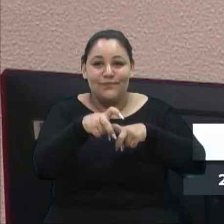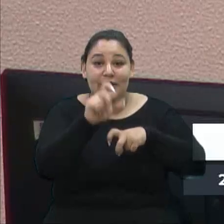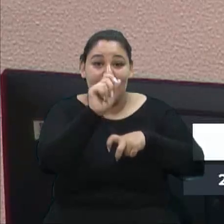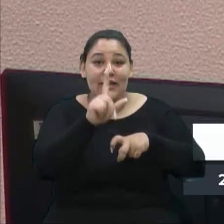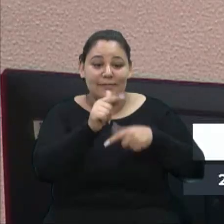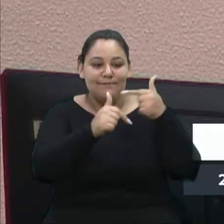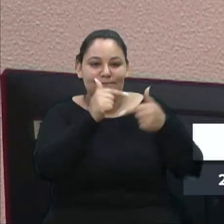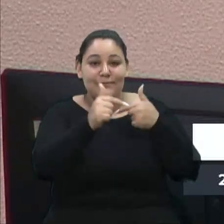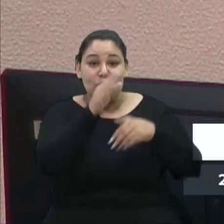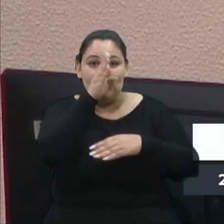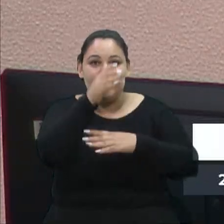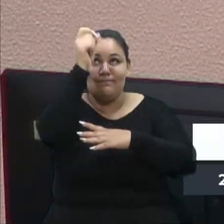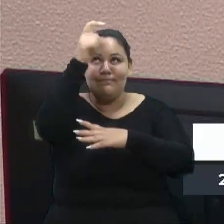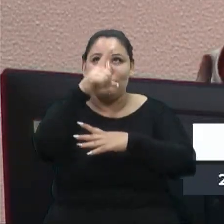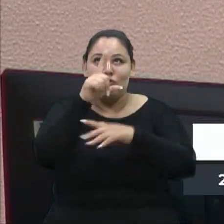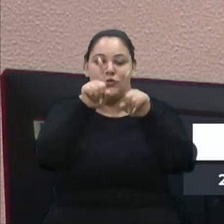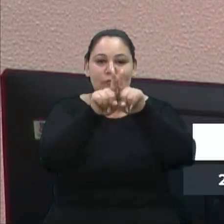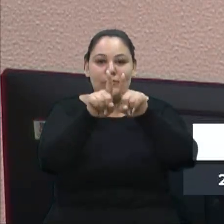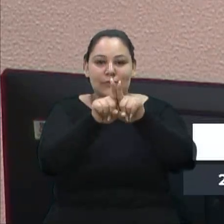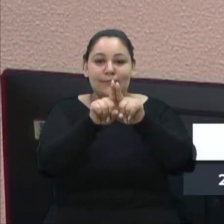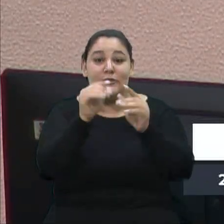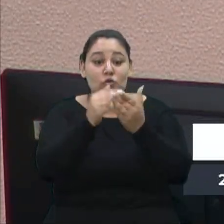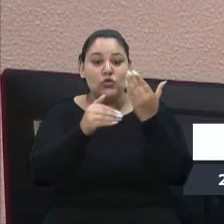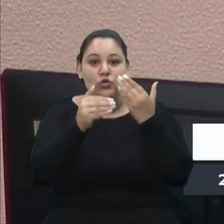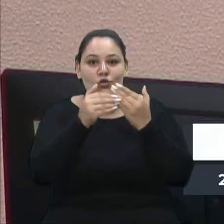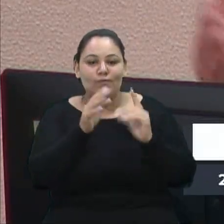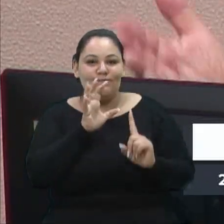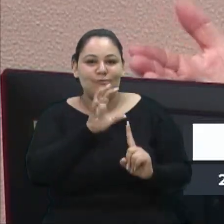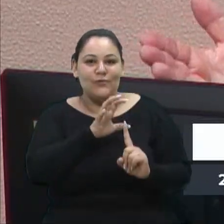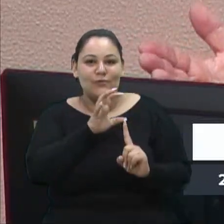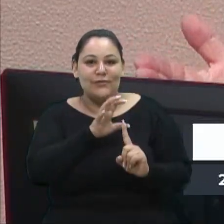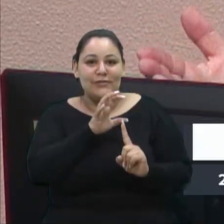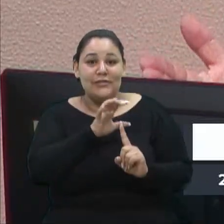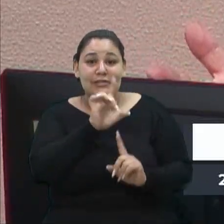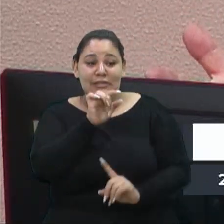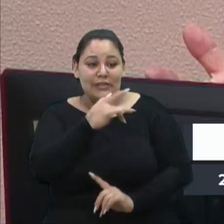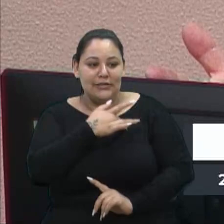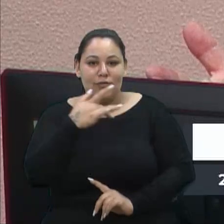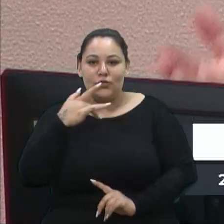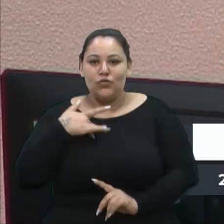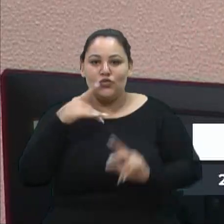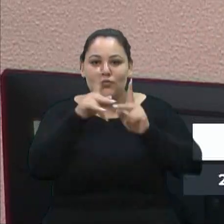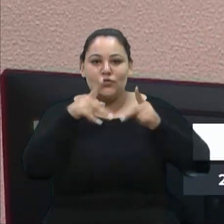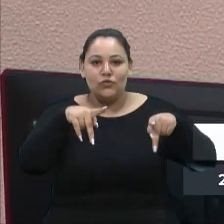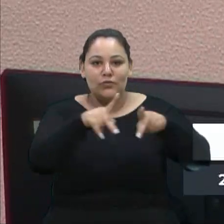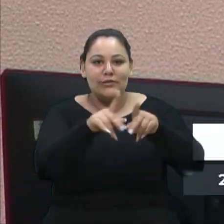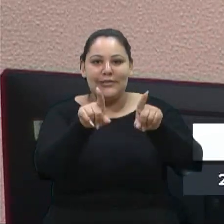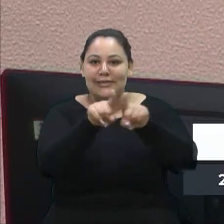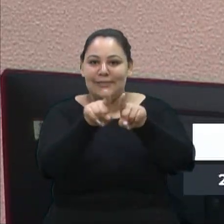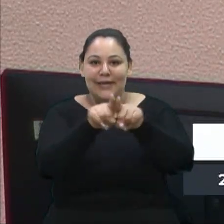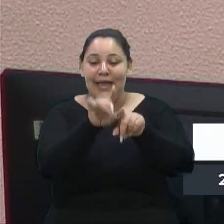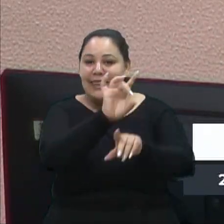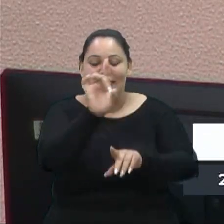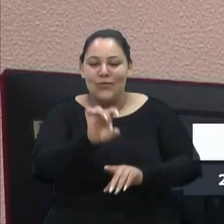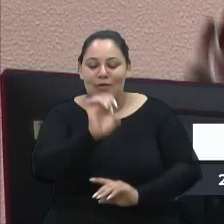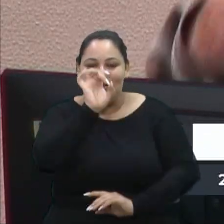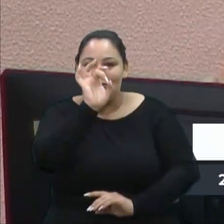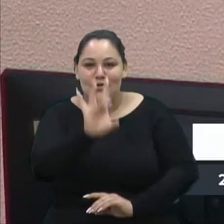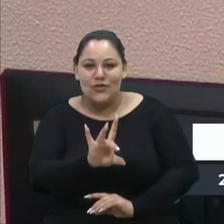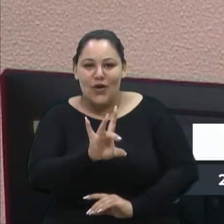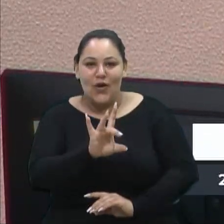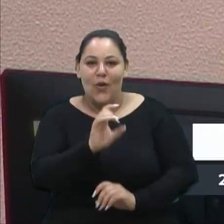sol. Então, e daí tudo é uma questão, Cadore, de saúde pública. Não é só apenas